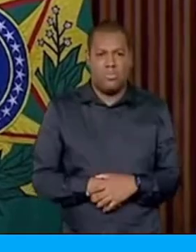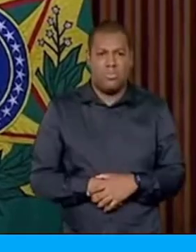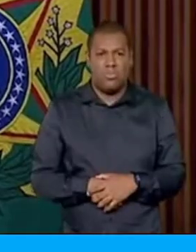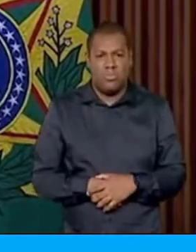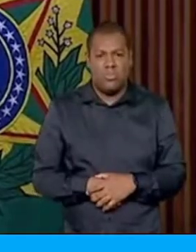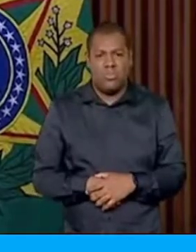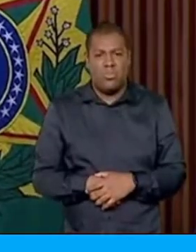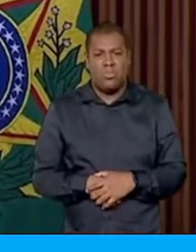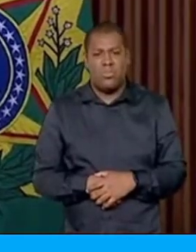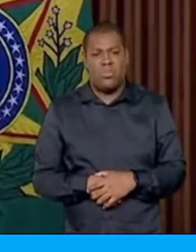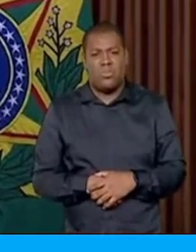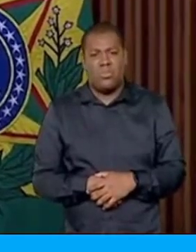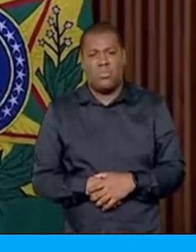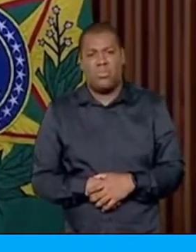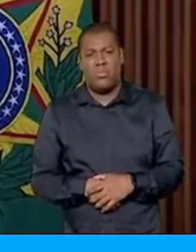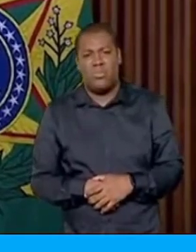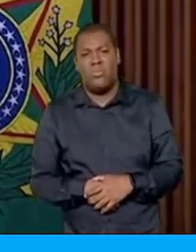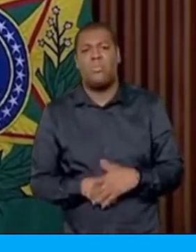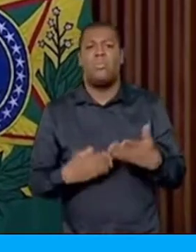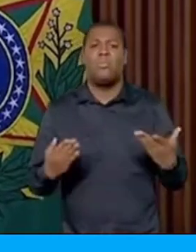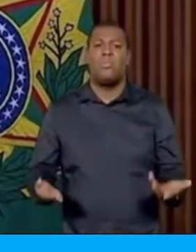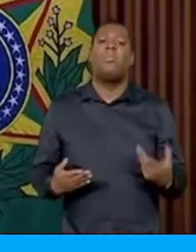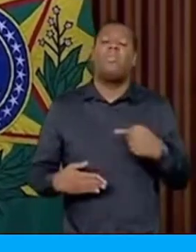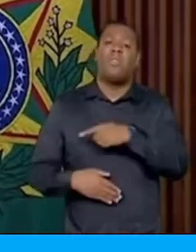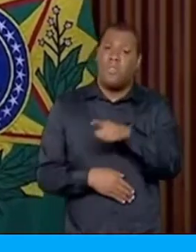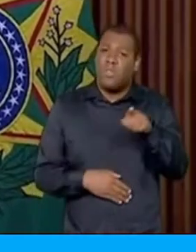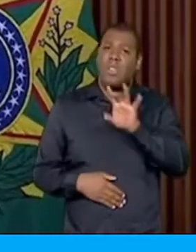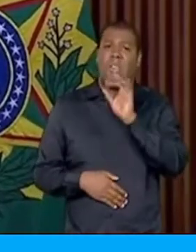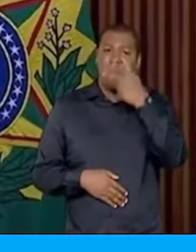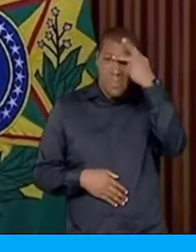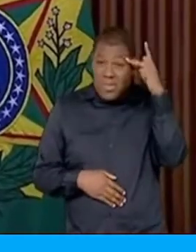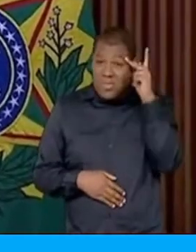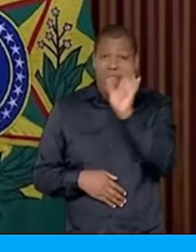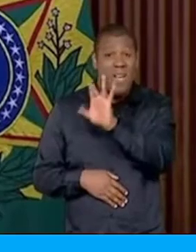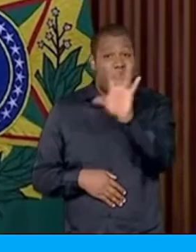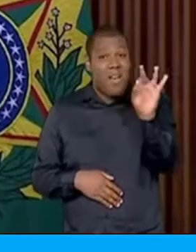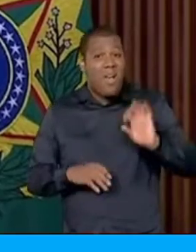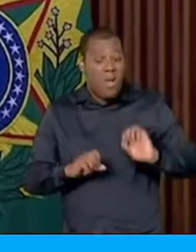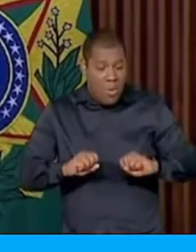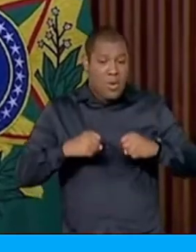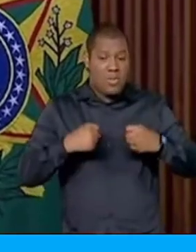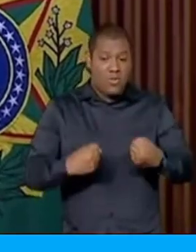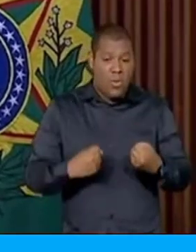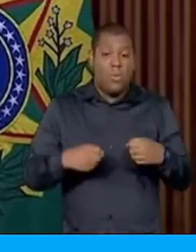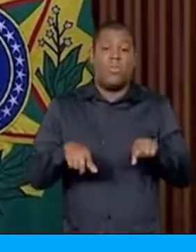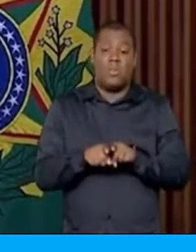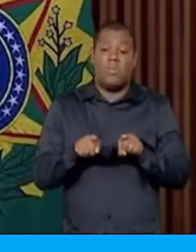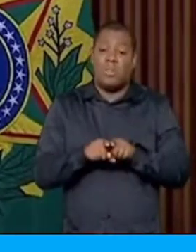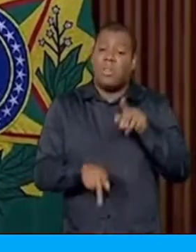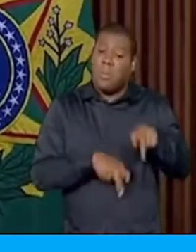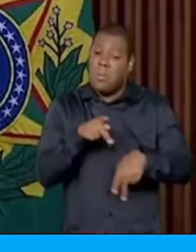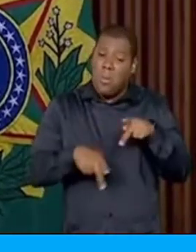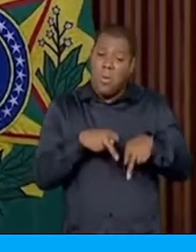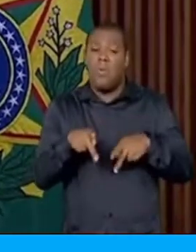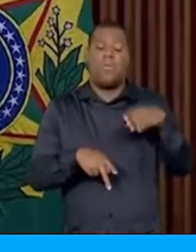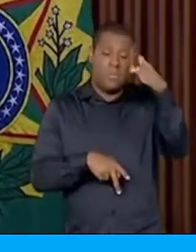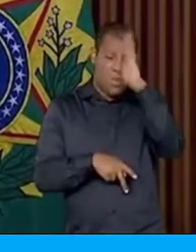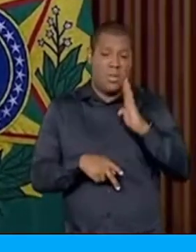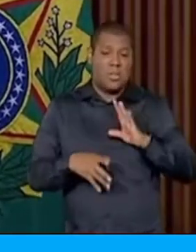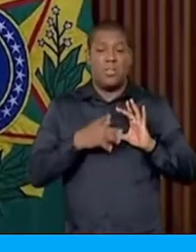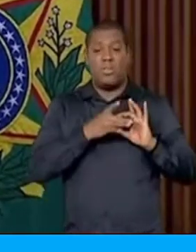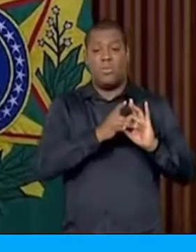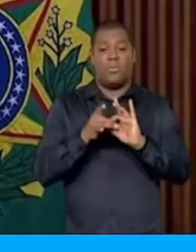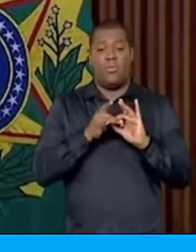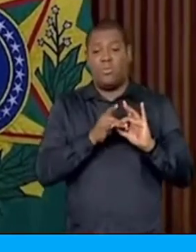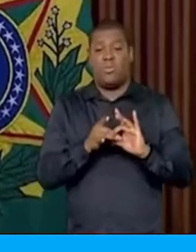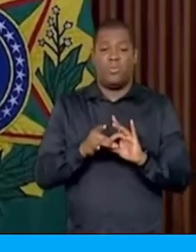fazer, se não fosse o esforço individual de cada um de vocês, se não fosse a compreensão do povo brasileiro, se não fosse o que eles dizem